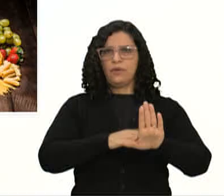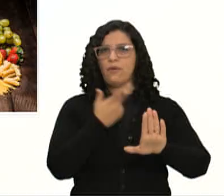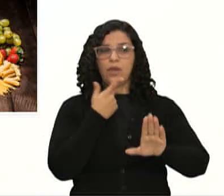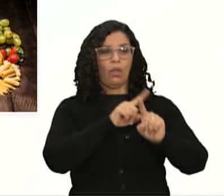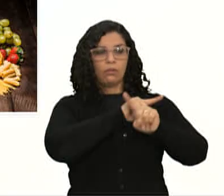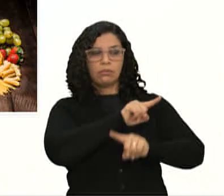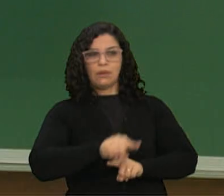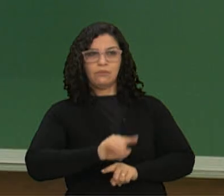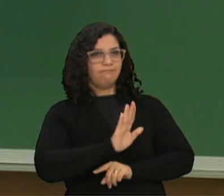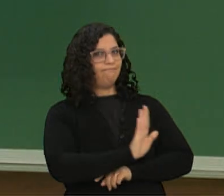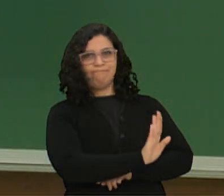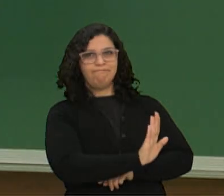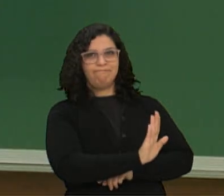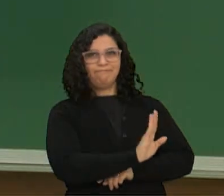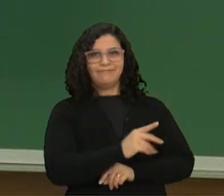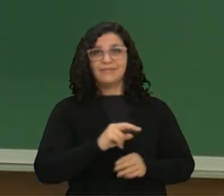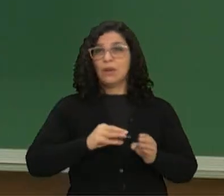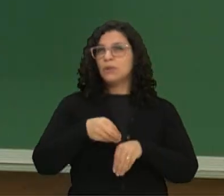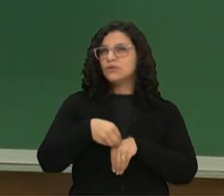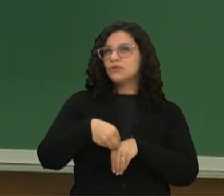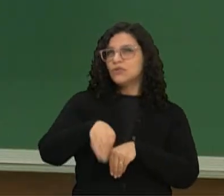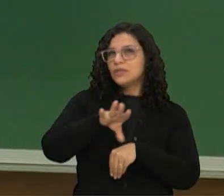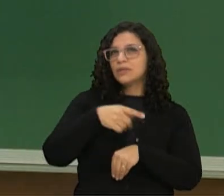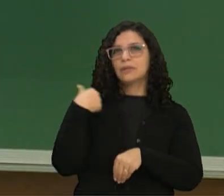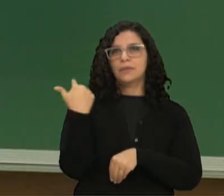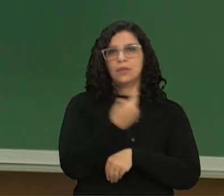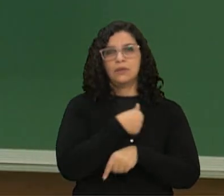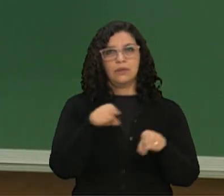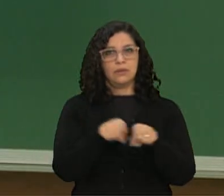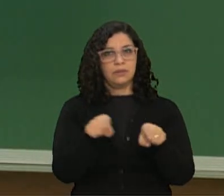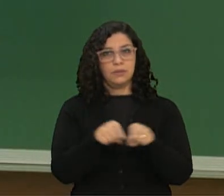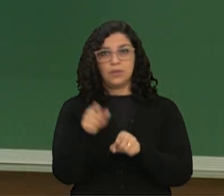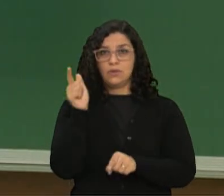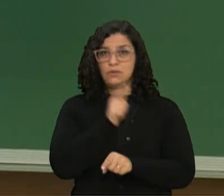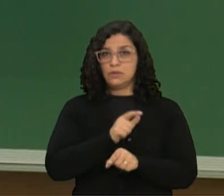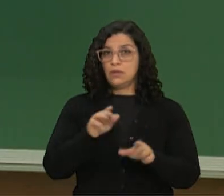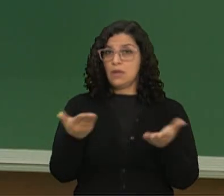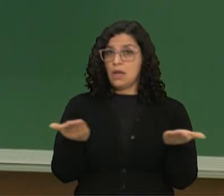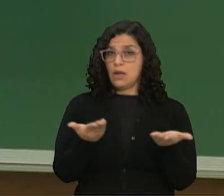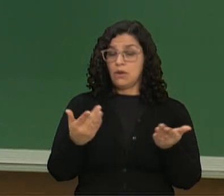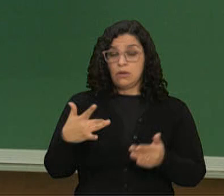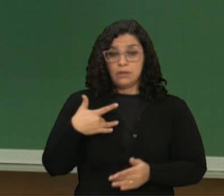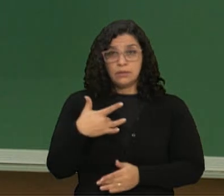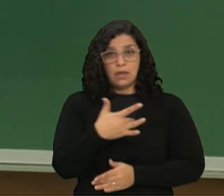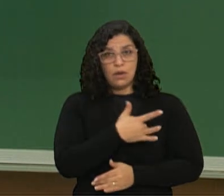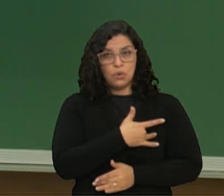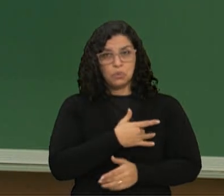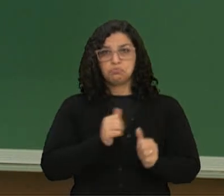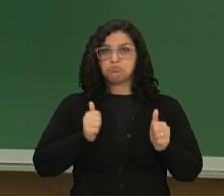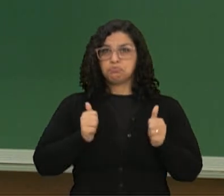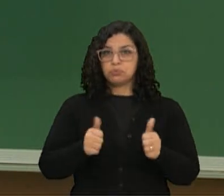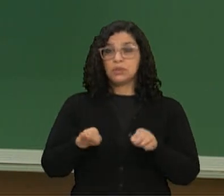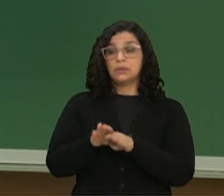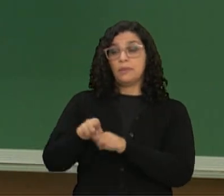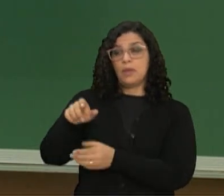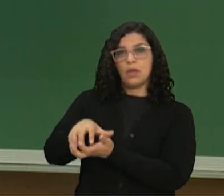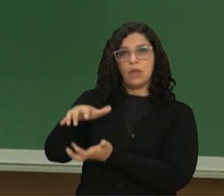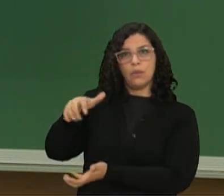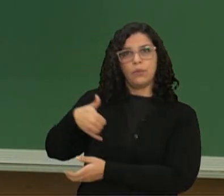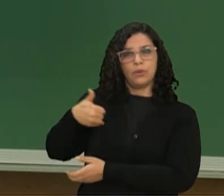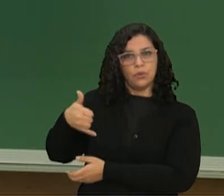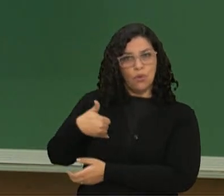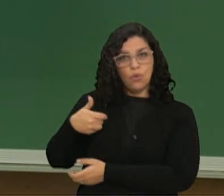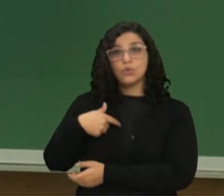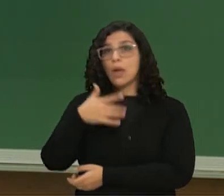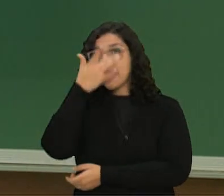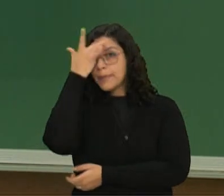Então, essas são algumas dicas para que você consiga manter um idoso, uma pessoa de